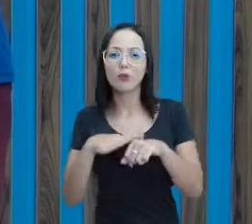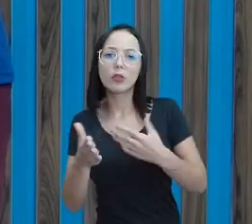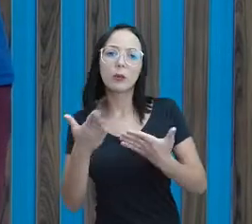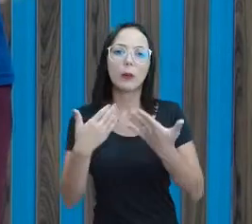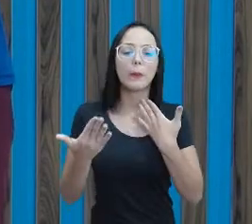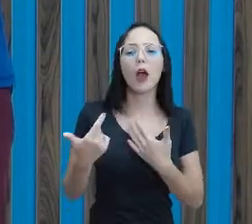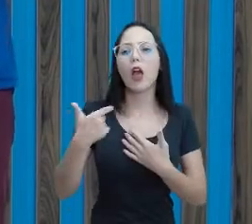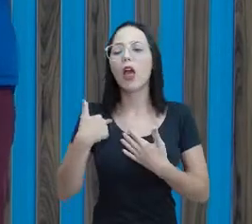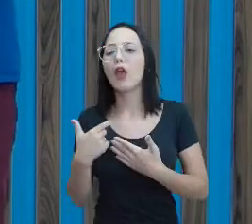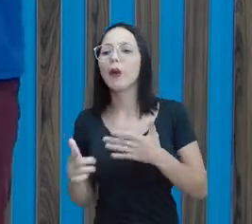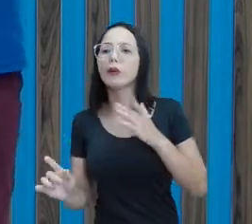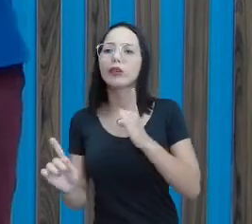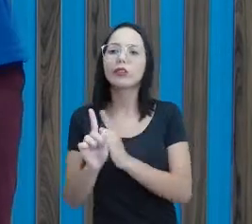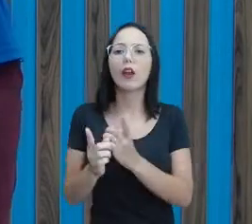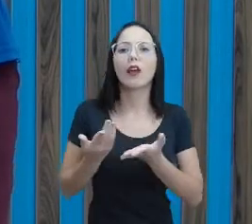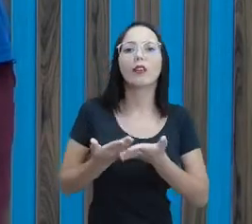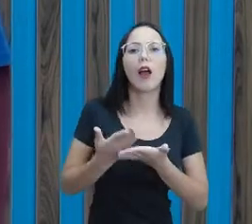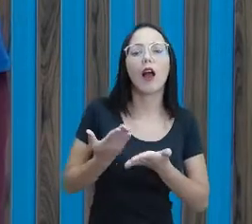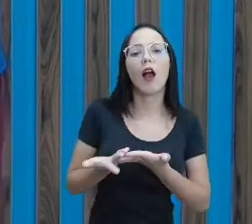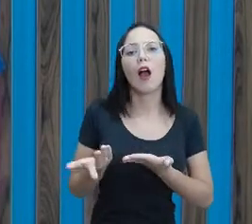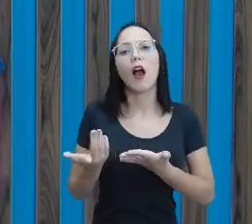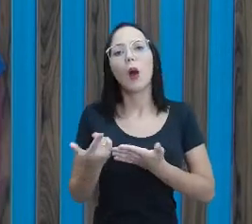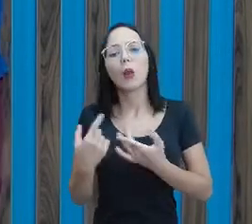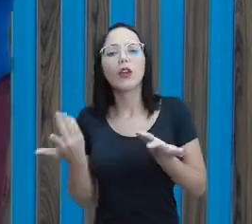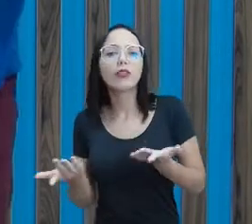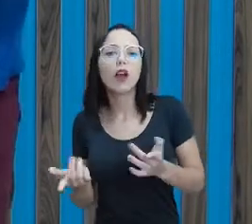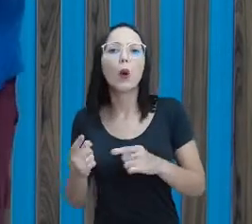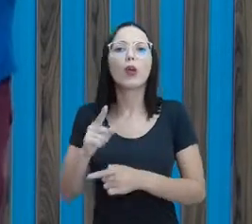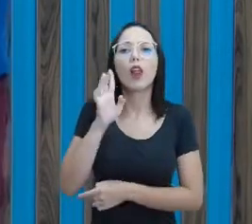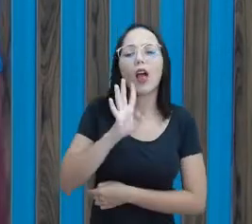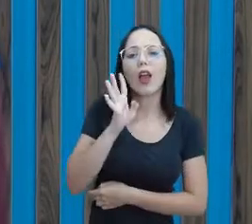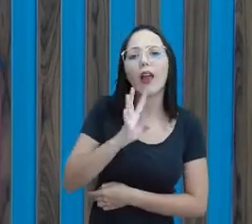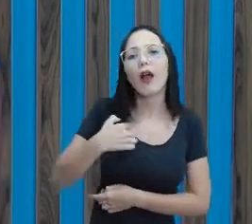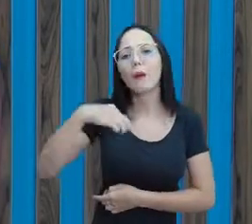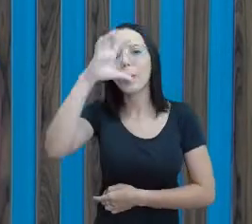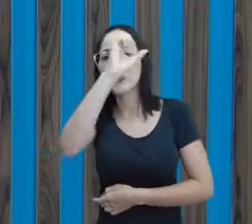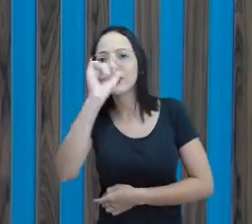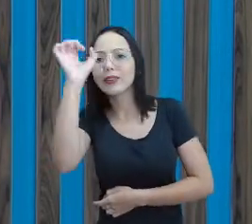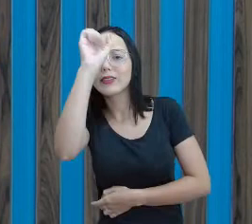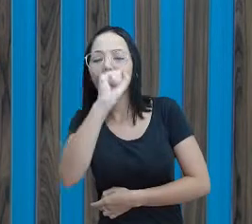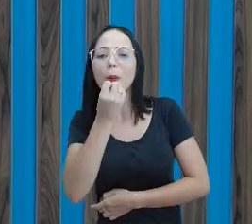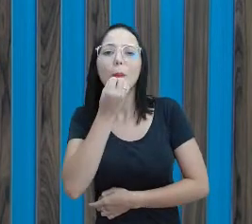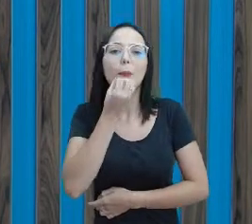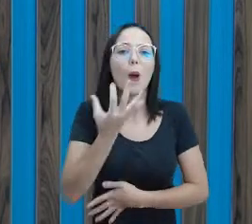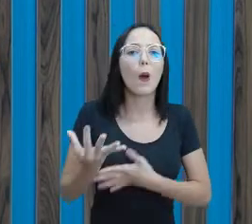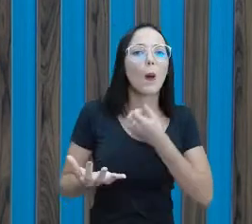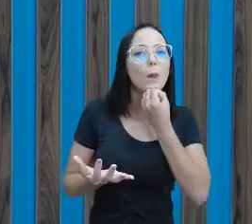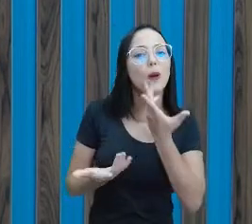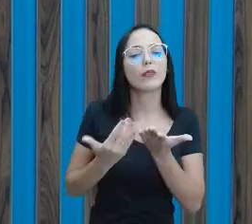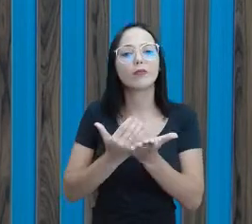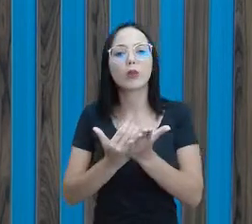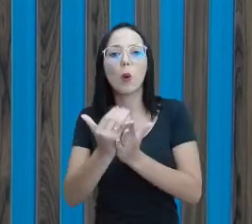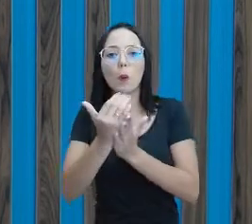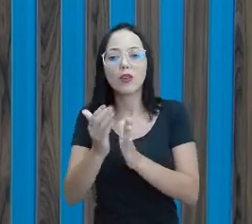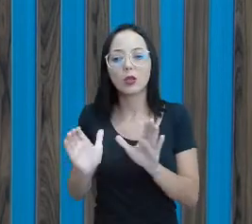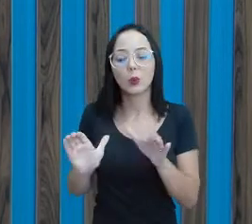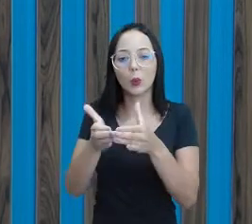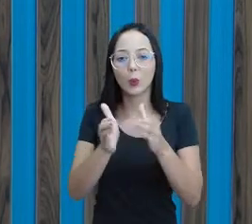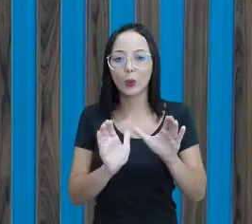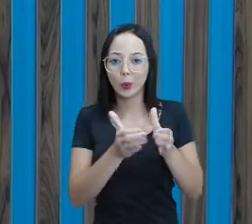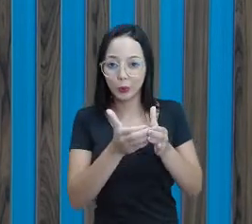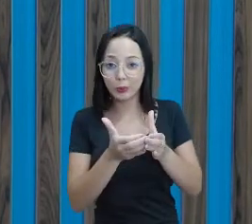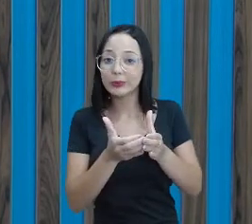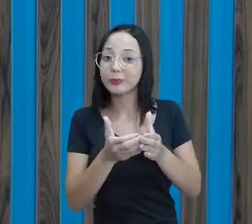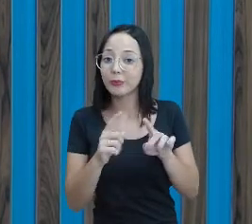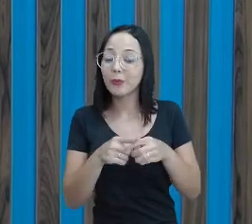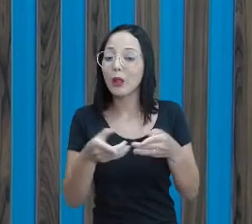vi isso na aula, não ficou bem claro. Então, professor, que legal, aprendi isso, ficou muito bom. E começa a fazer o grupo. Hoje, gente,